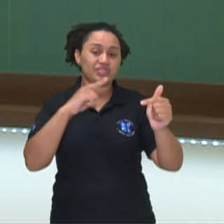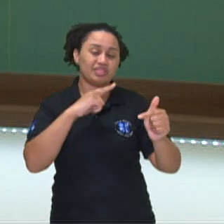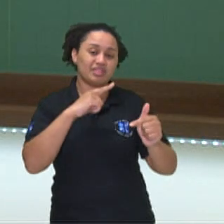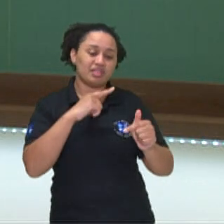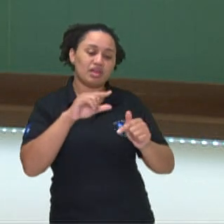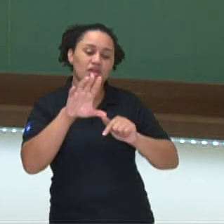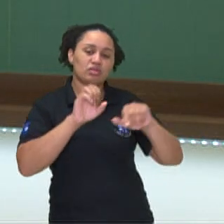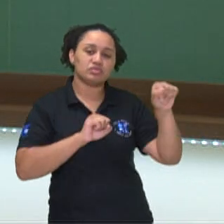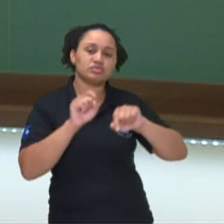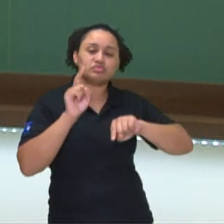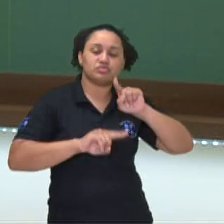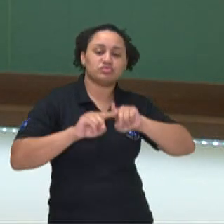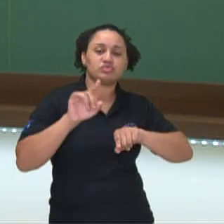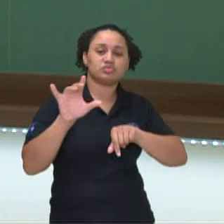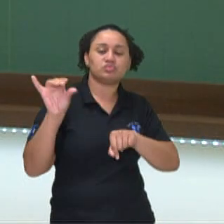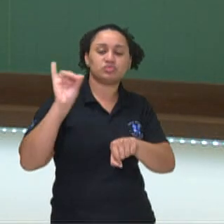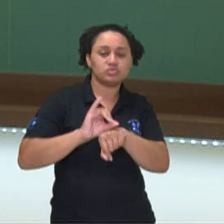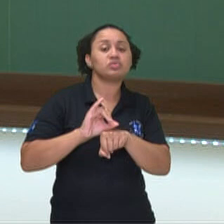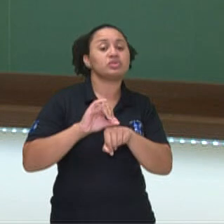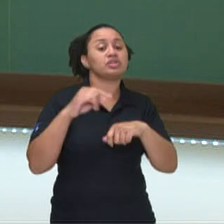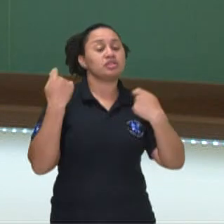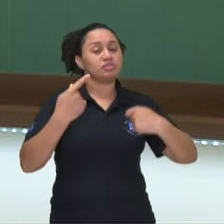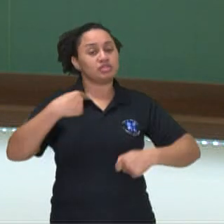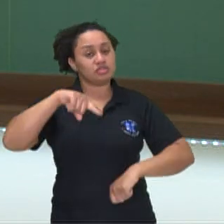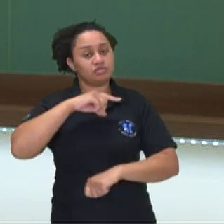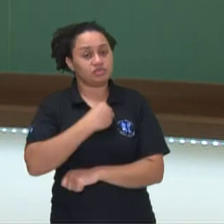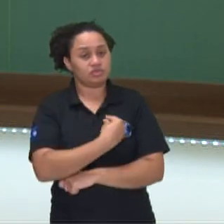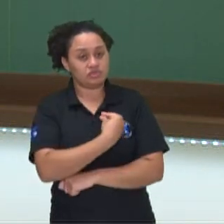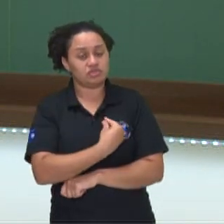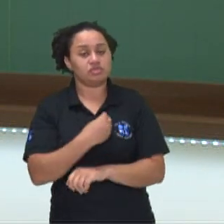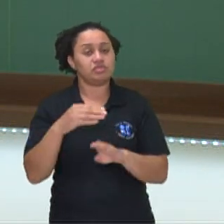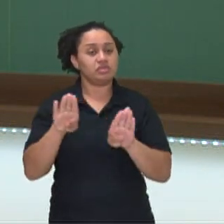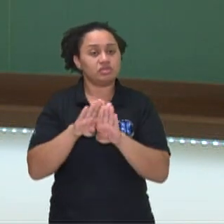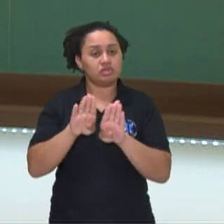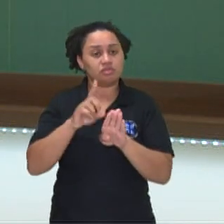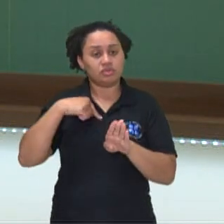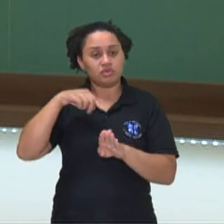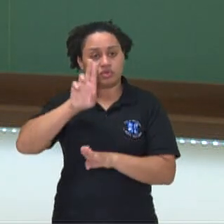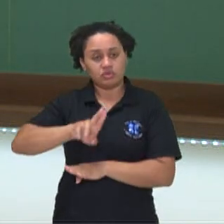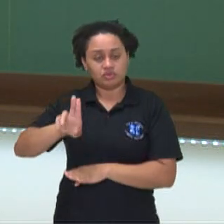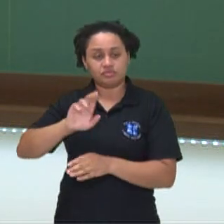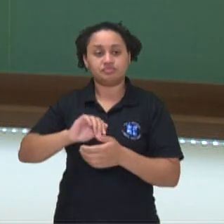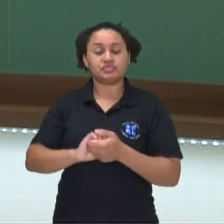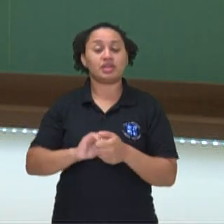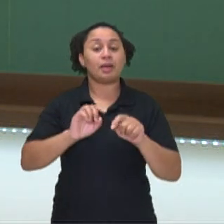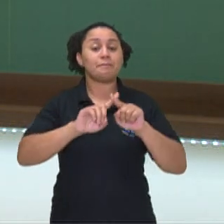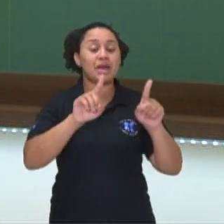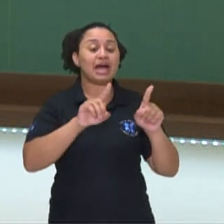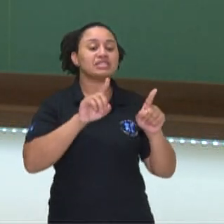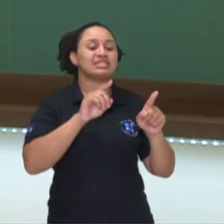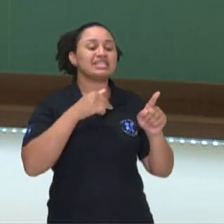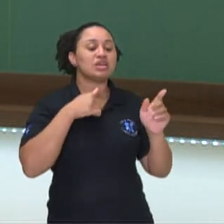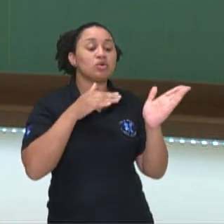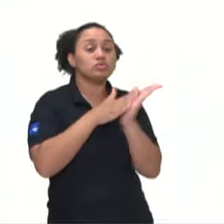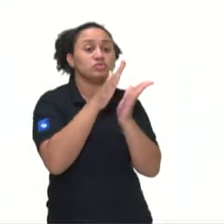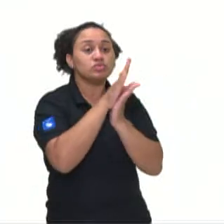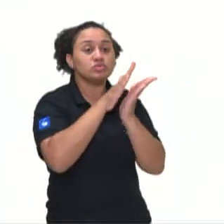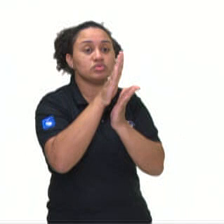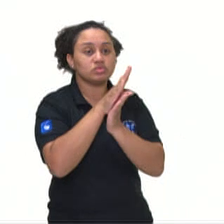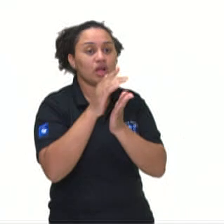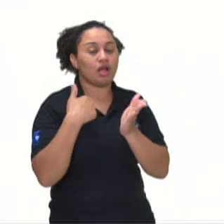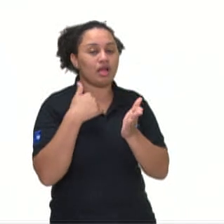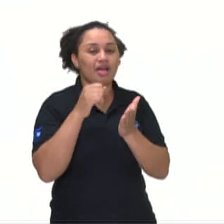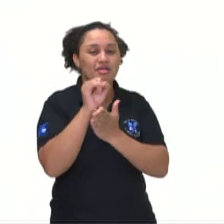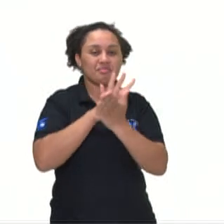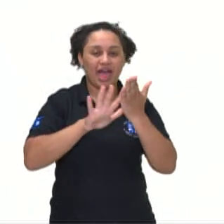adquirir produtos necessários para a nossa vida e para o nosso consumo. Já quando falamos em consumismo, conforme essa imagem